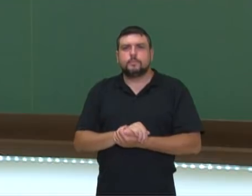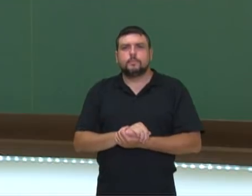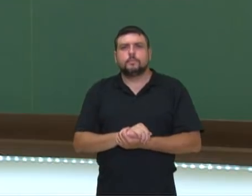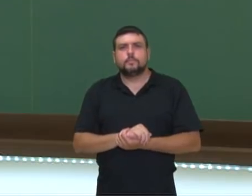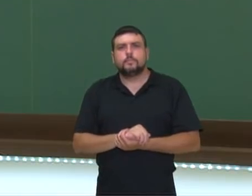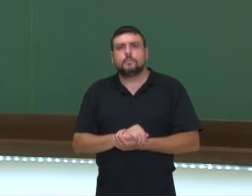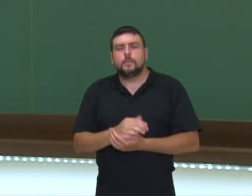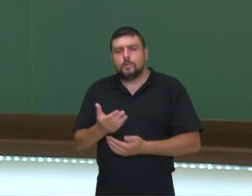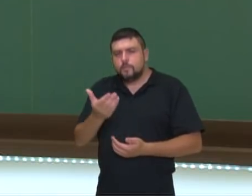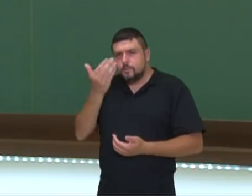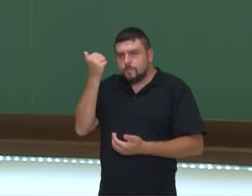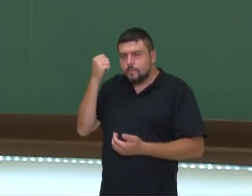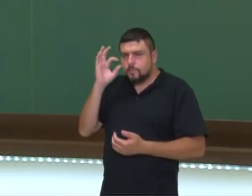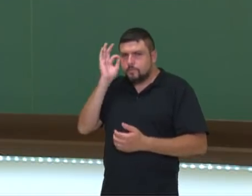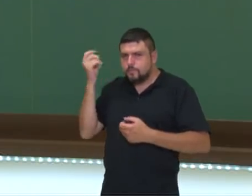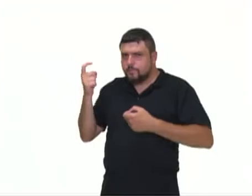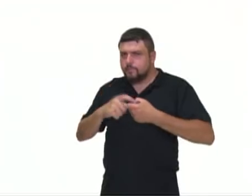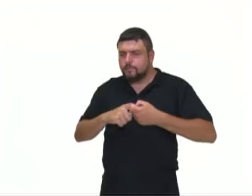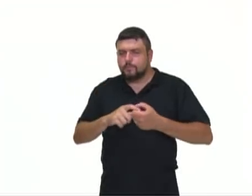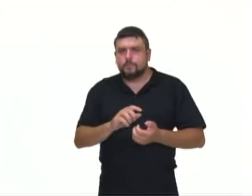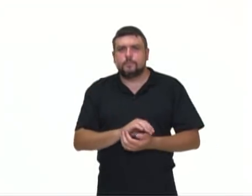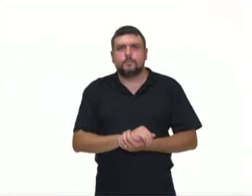Então vamos lá, a gente já volta.